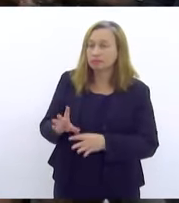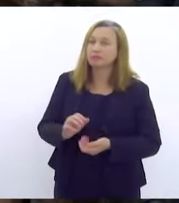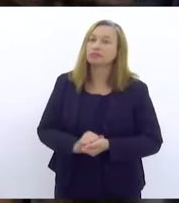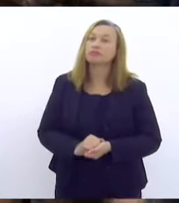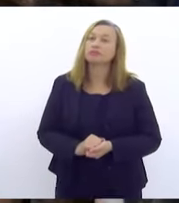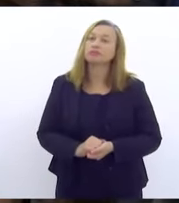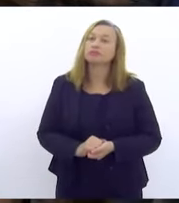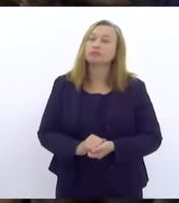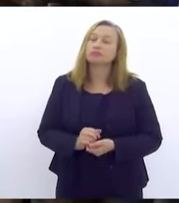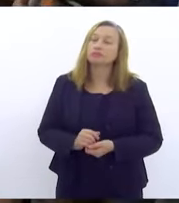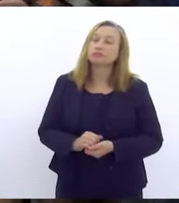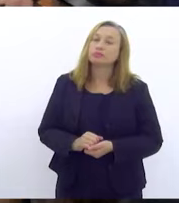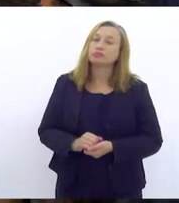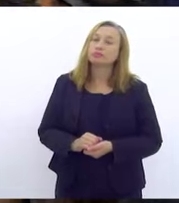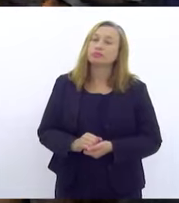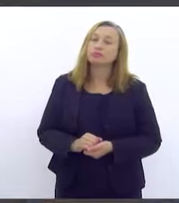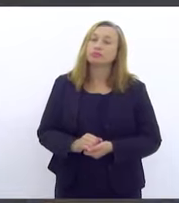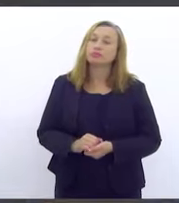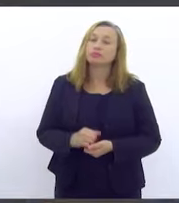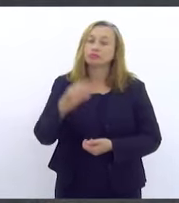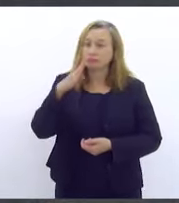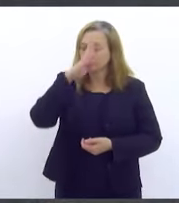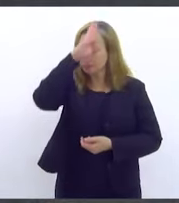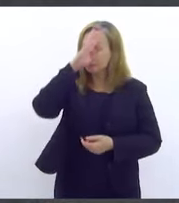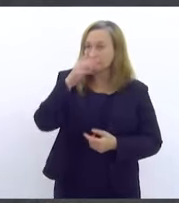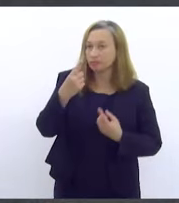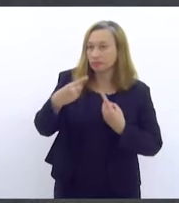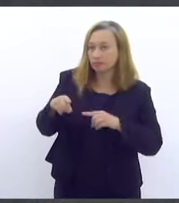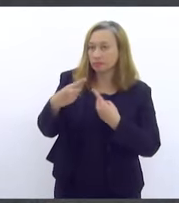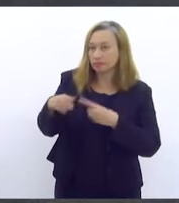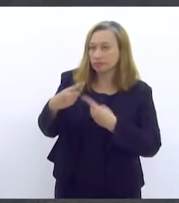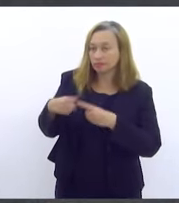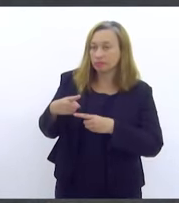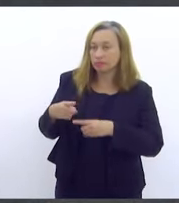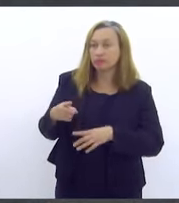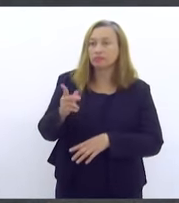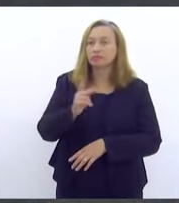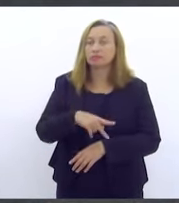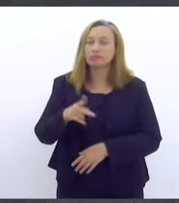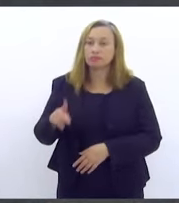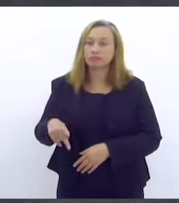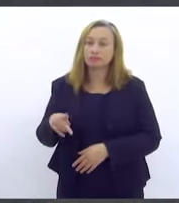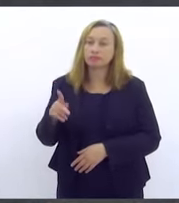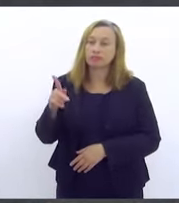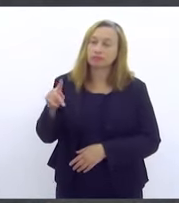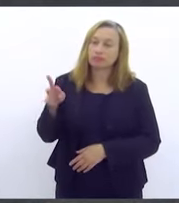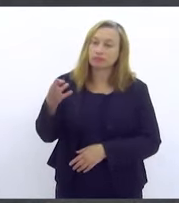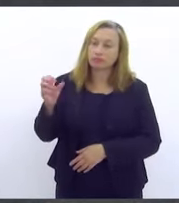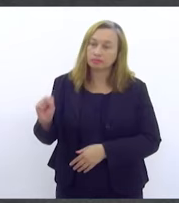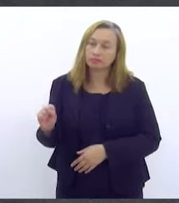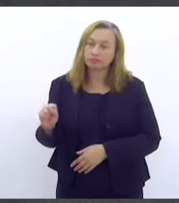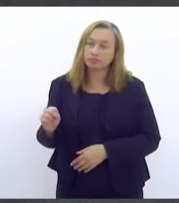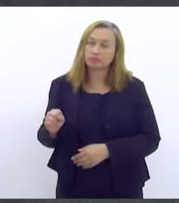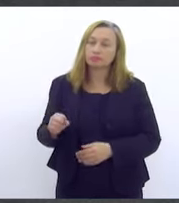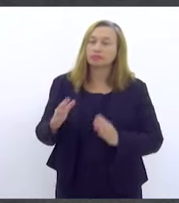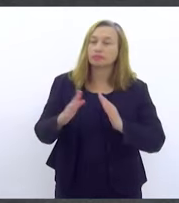Volta e meia, os bolsonaristas implicam com os professores progressistas. Então, fiz a lei Escola Sem Mordaça, mas essa